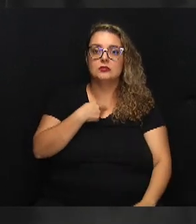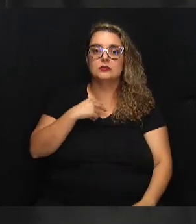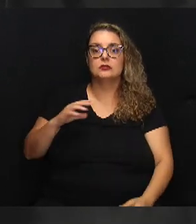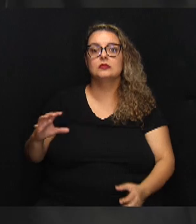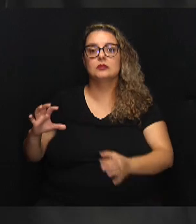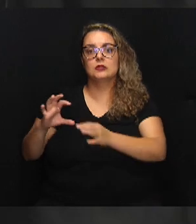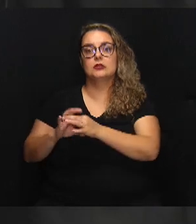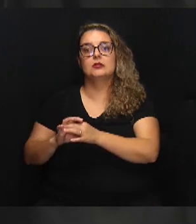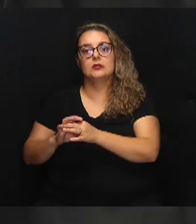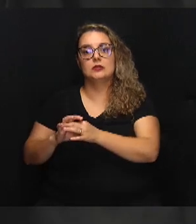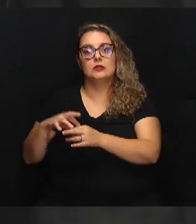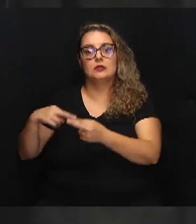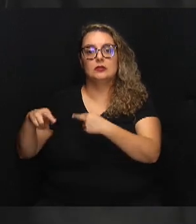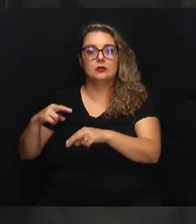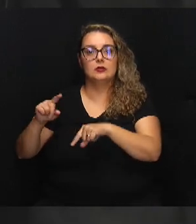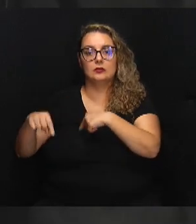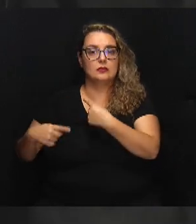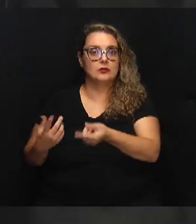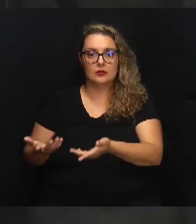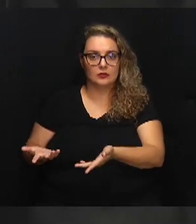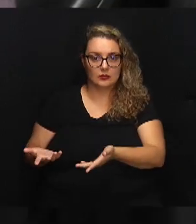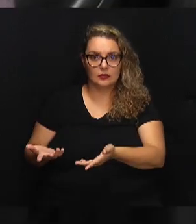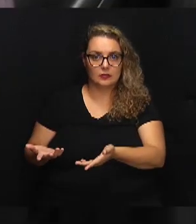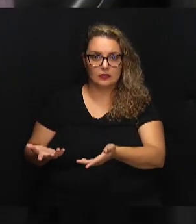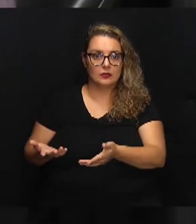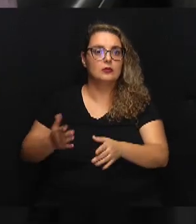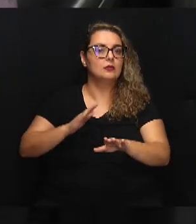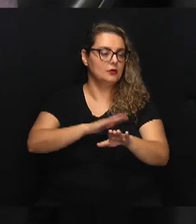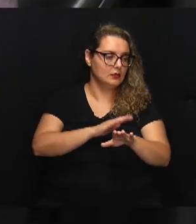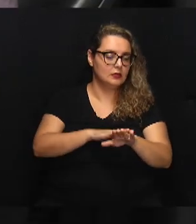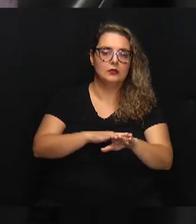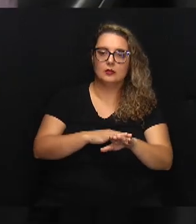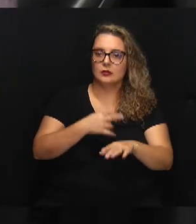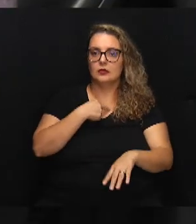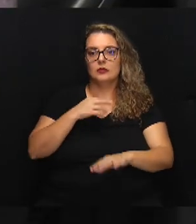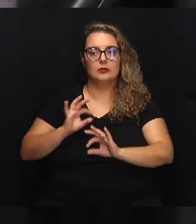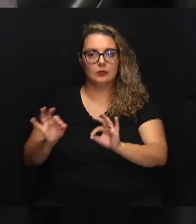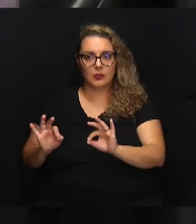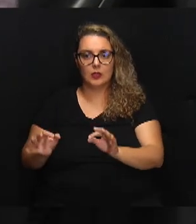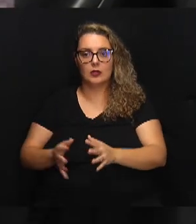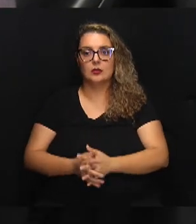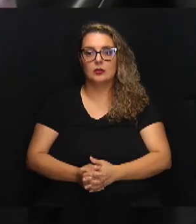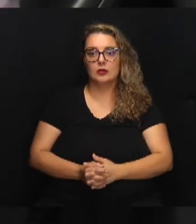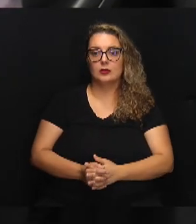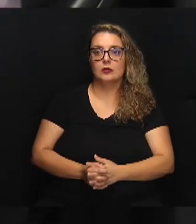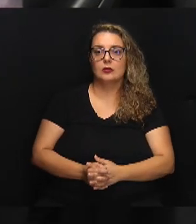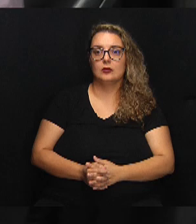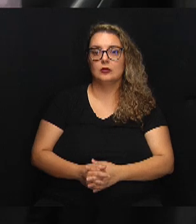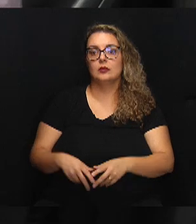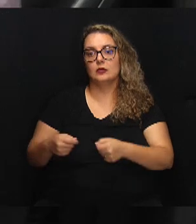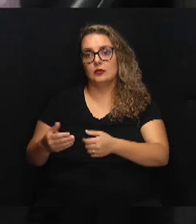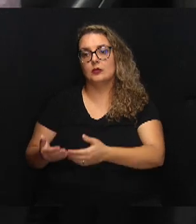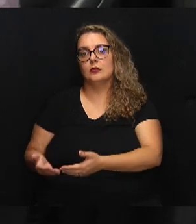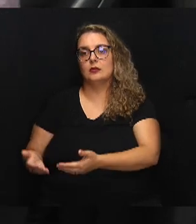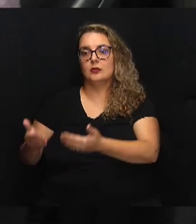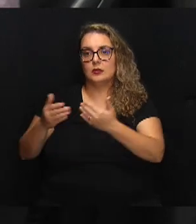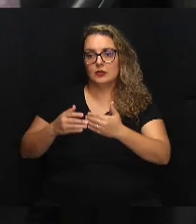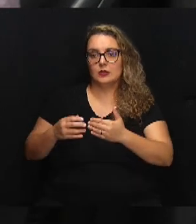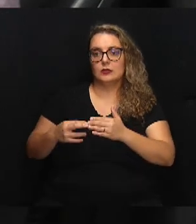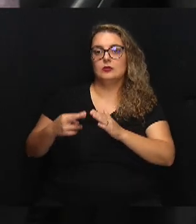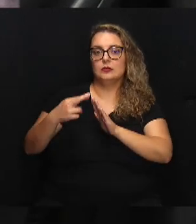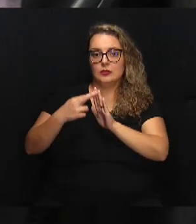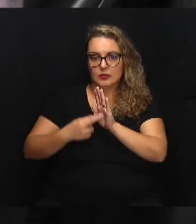a nenhuma outro tipo de atividade de trabalho. Então eu precisei também sair do regime de